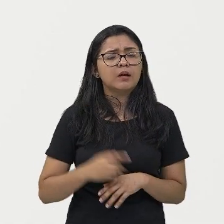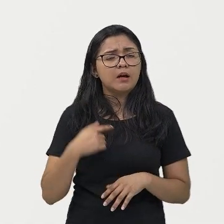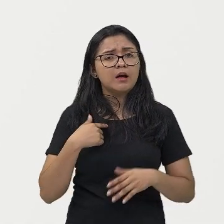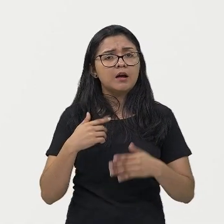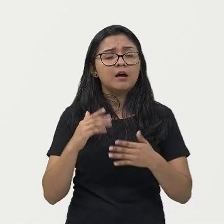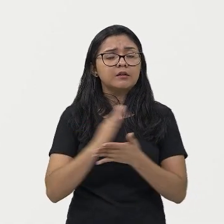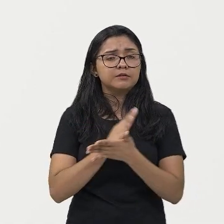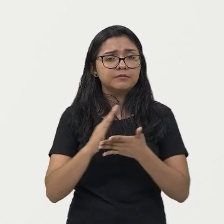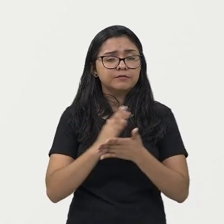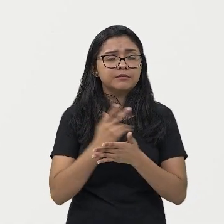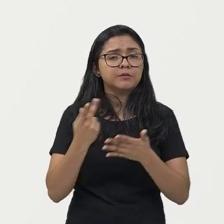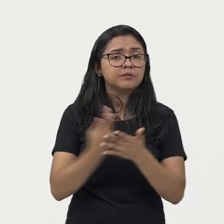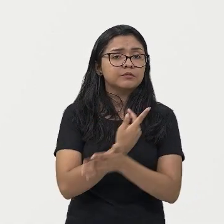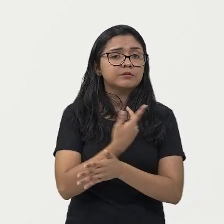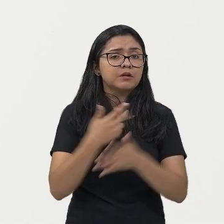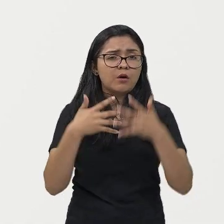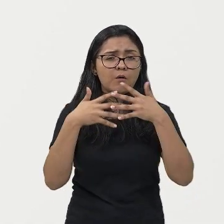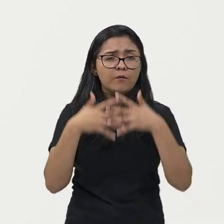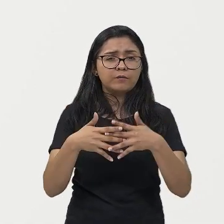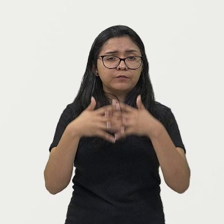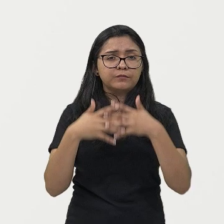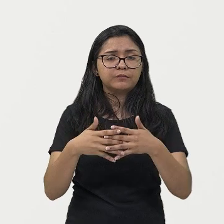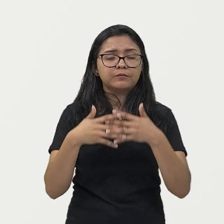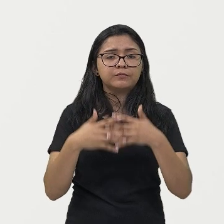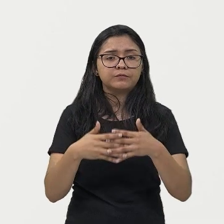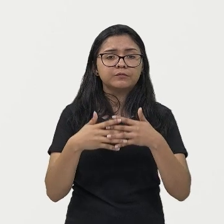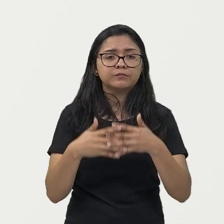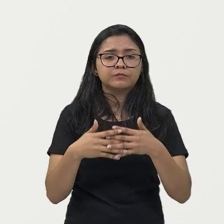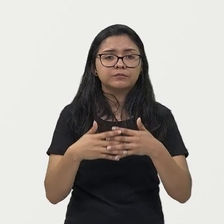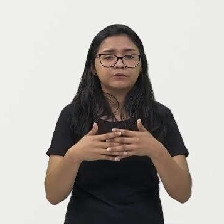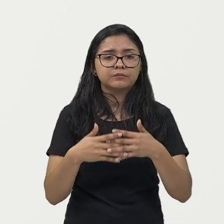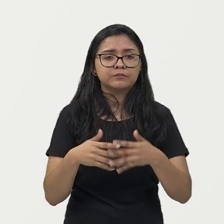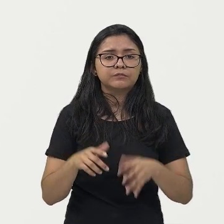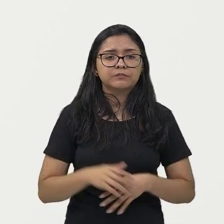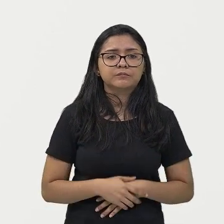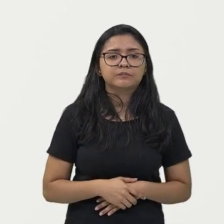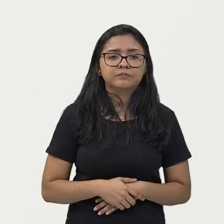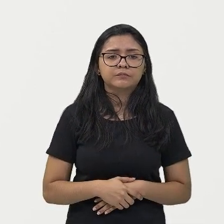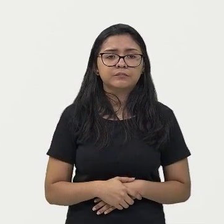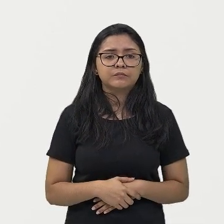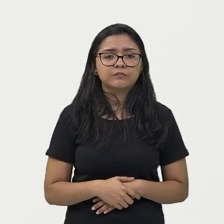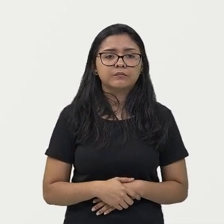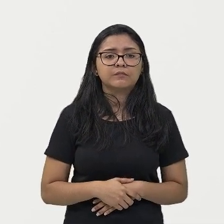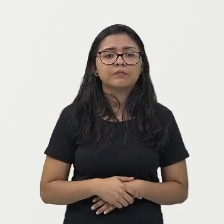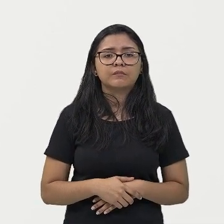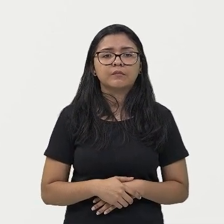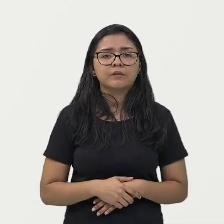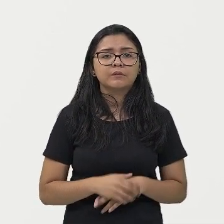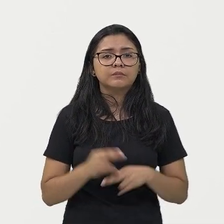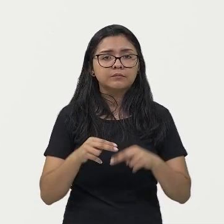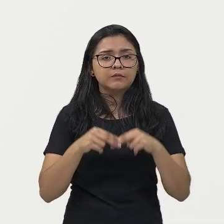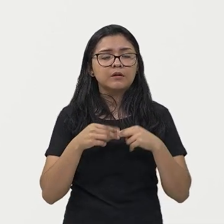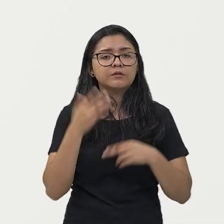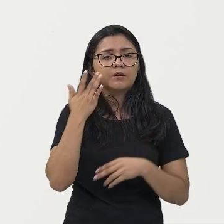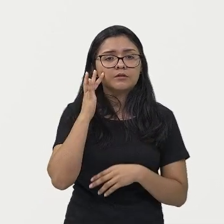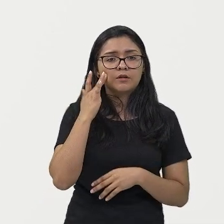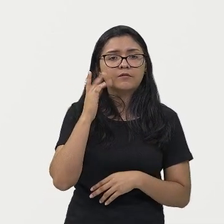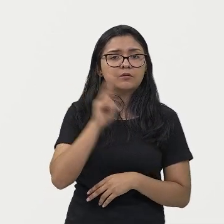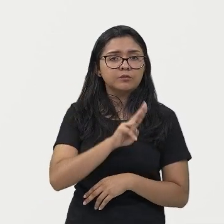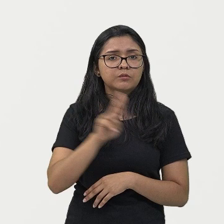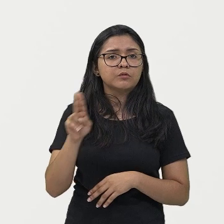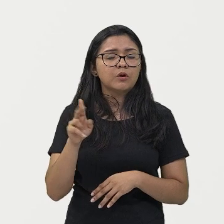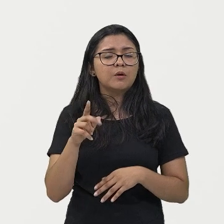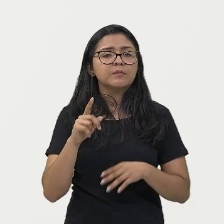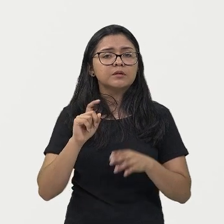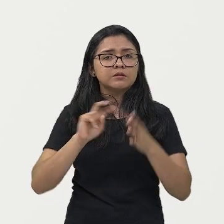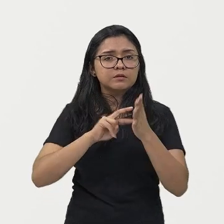viu? Alicíclica, pensei que era também um nome que era dado a uma cadeia fechada, mas